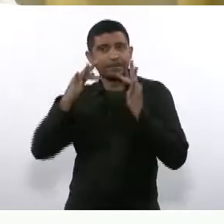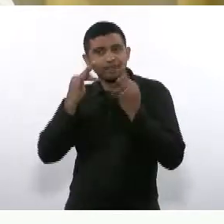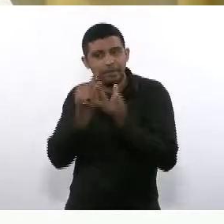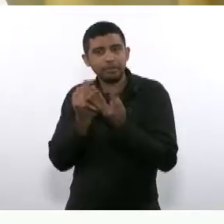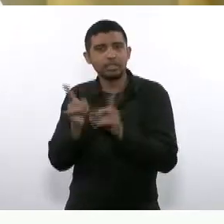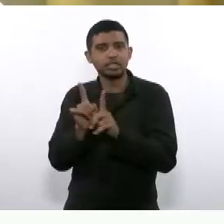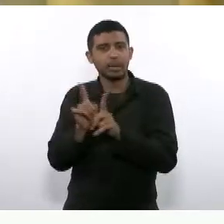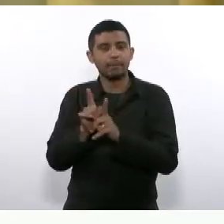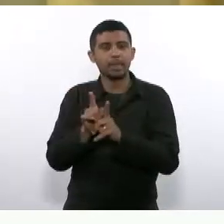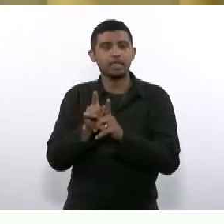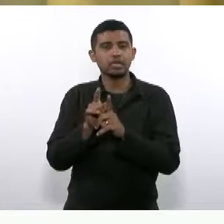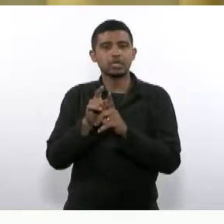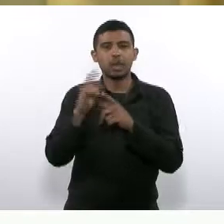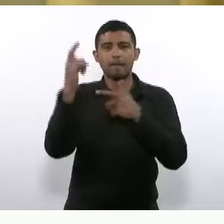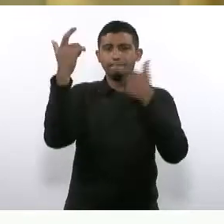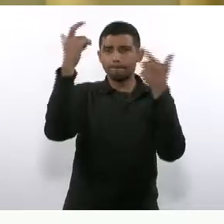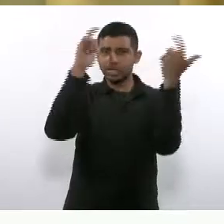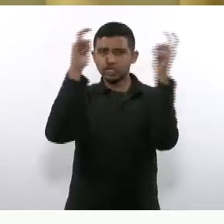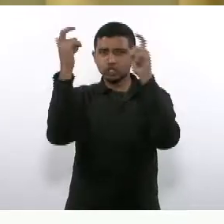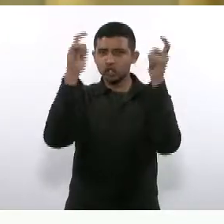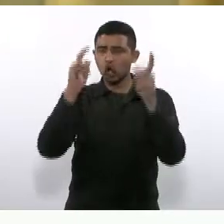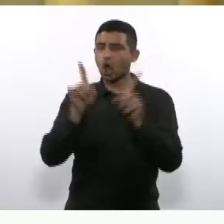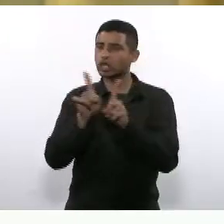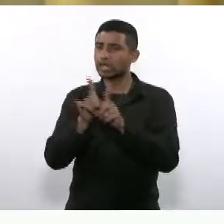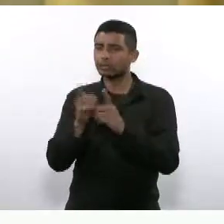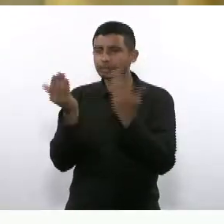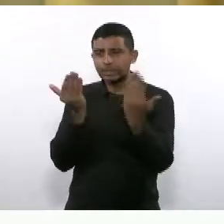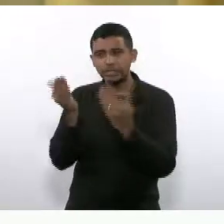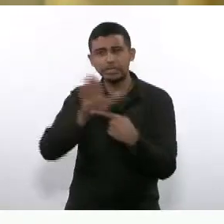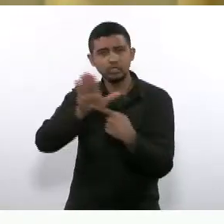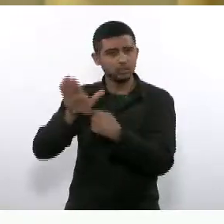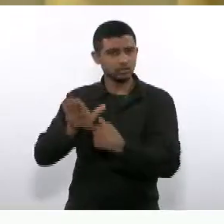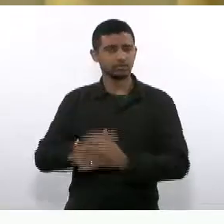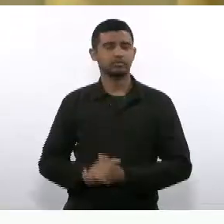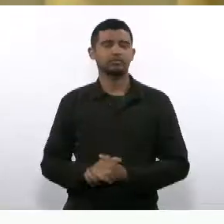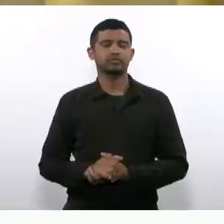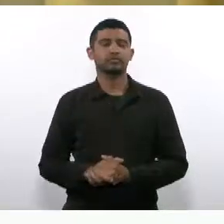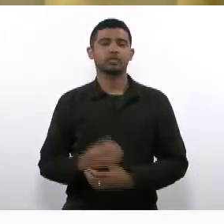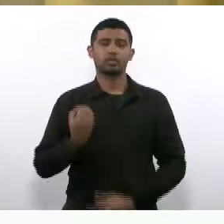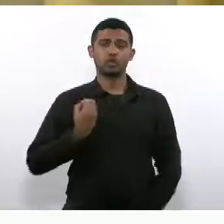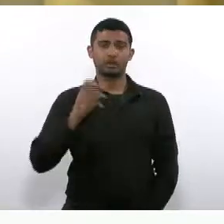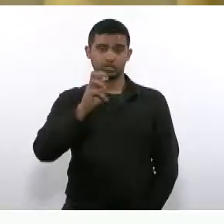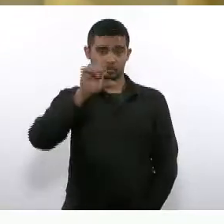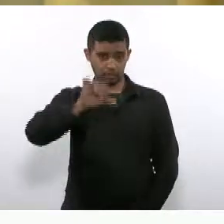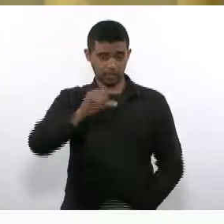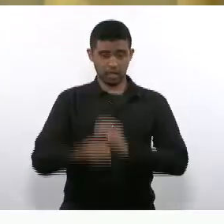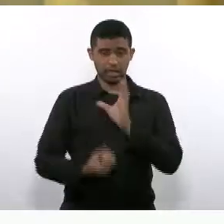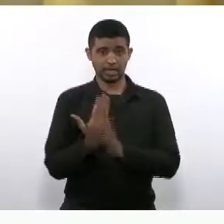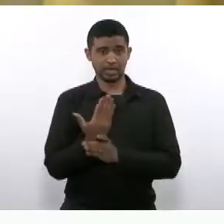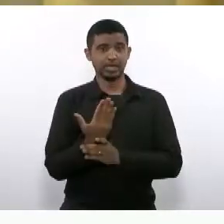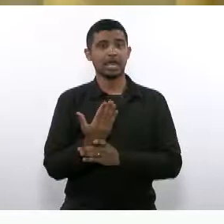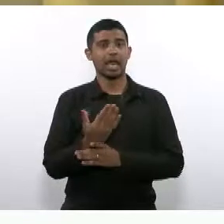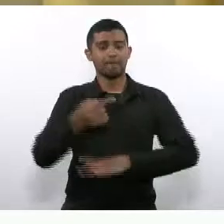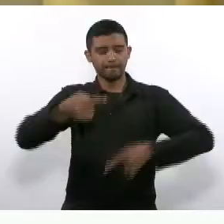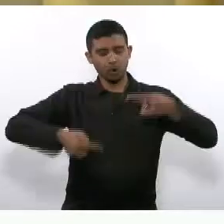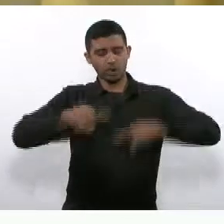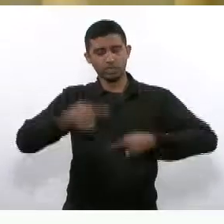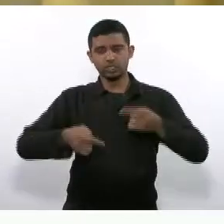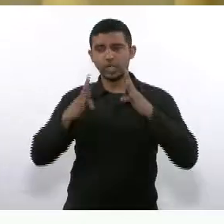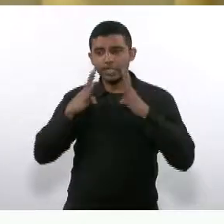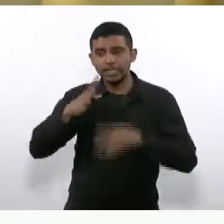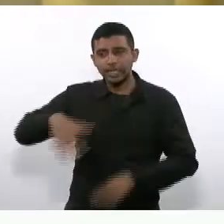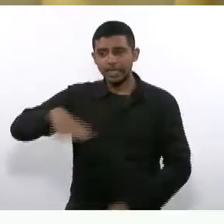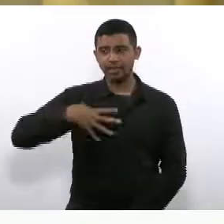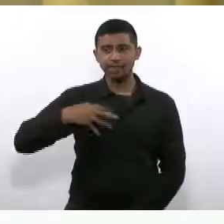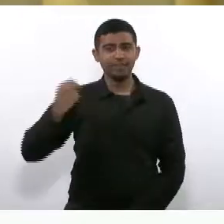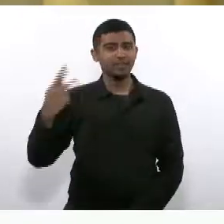físicas e psicológicas. 59. Criar políticas de atendimento às filhas e filhos de mulheres em situação